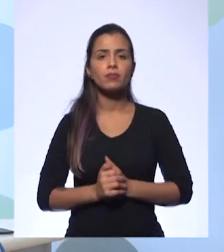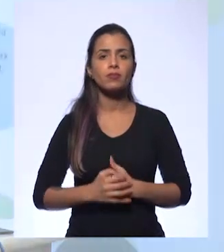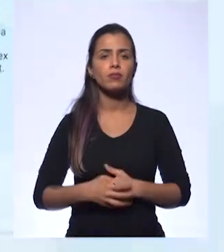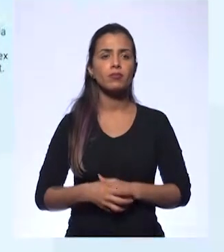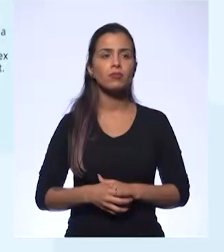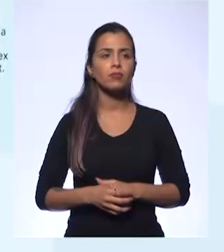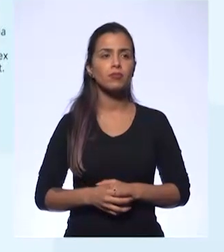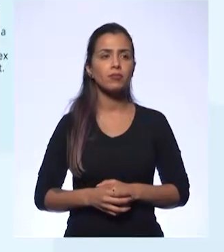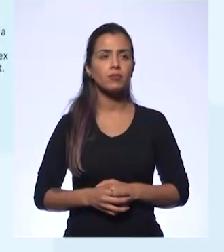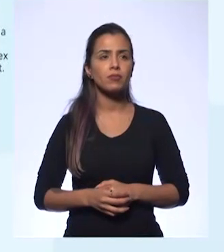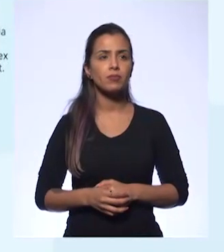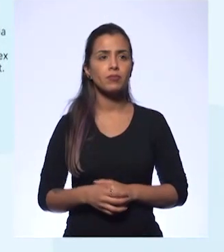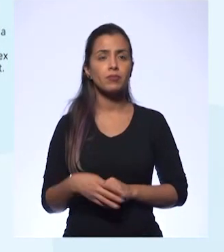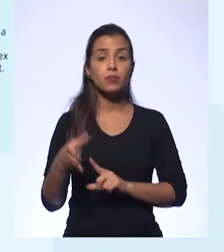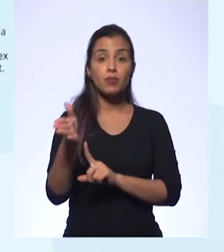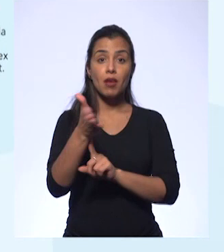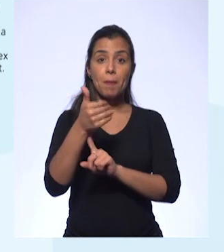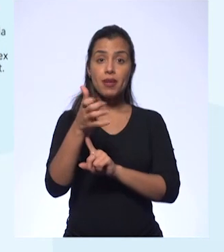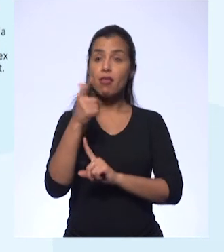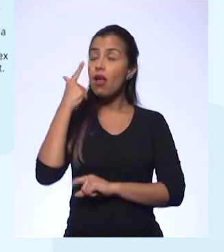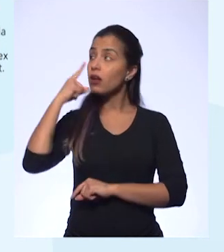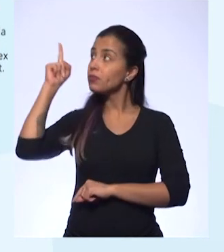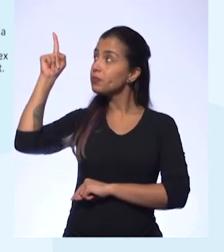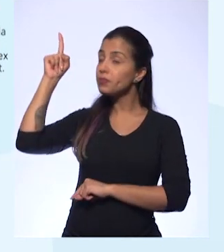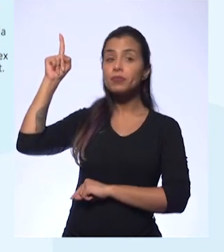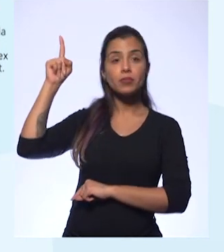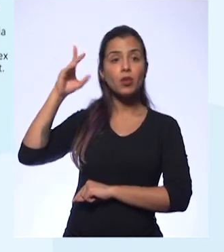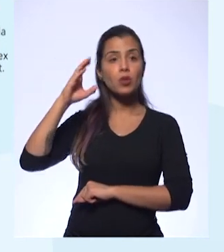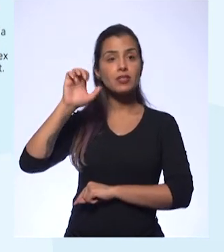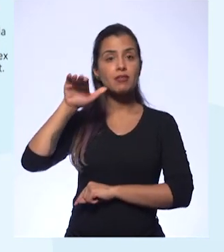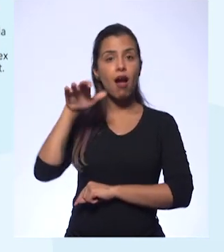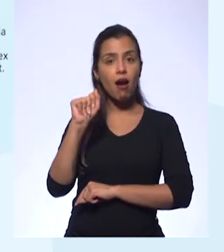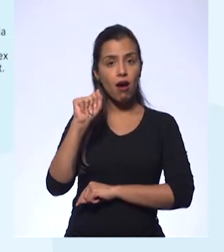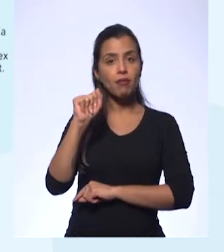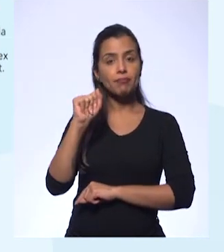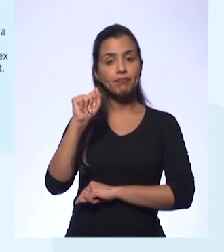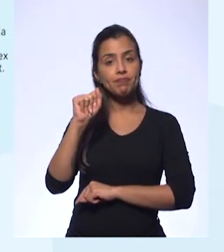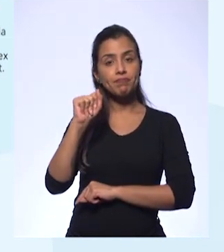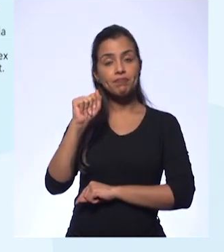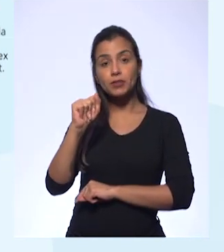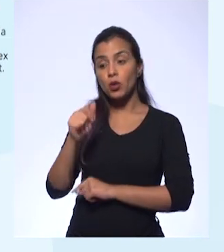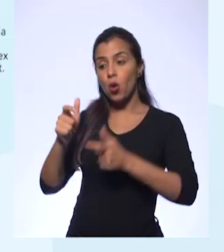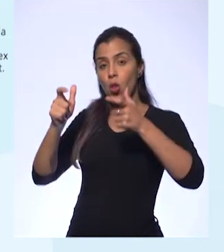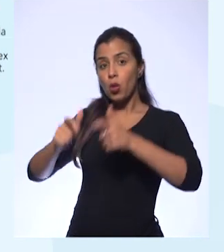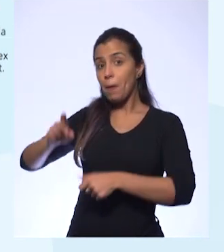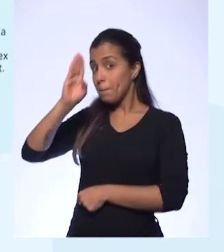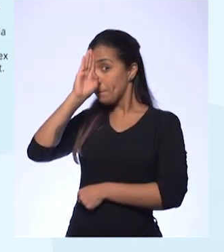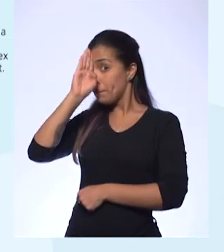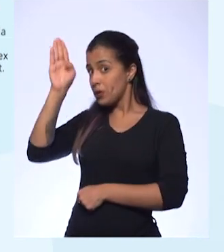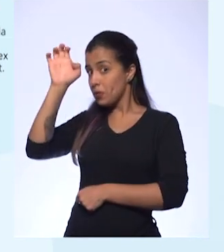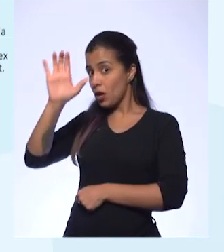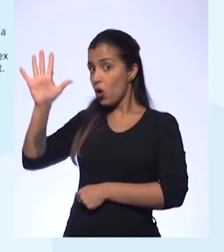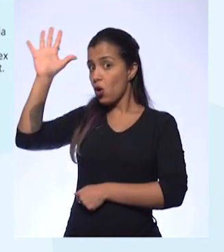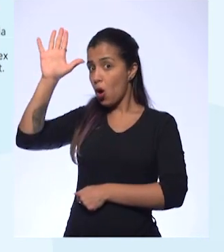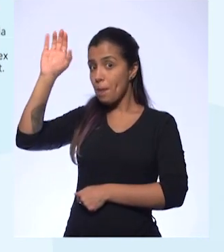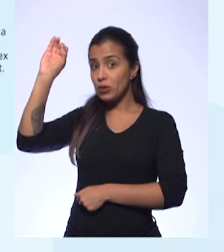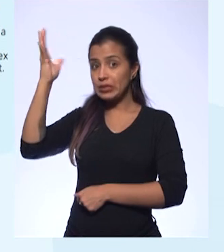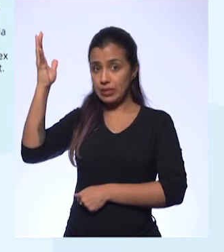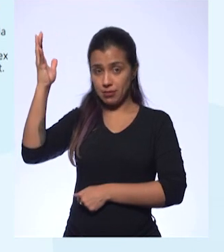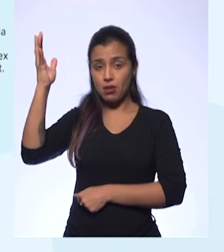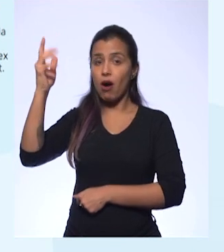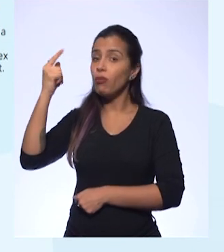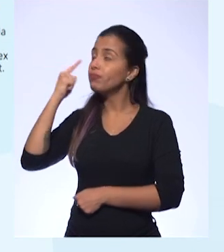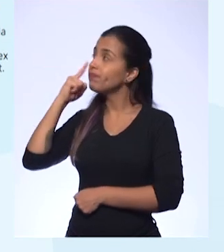né, e a bandeira aí do SECA. Então a localização aí principalmente na Europa Ocidental, né, dessa formação desses